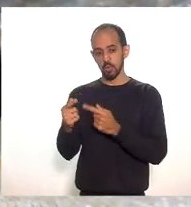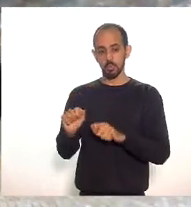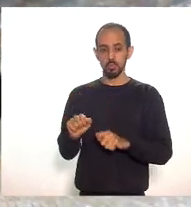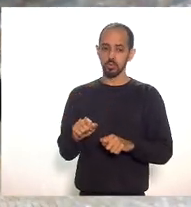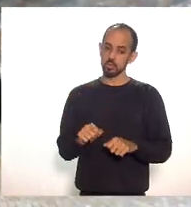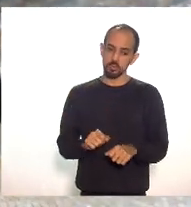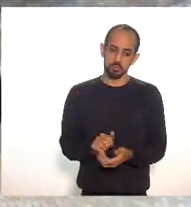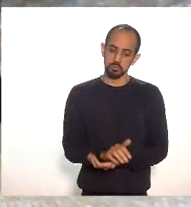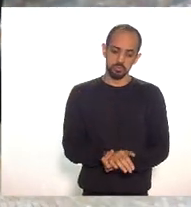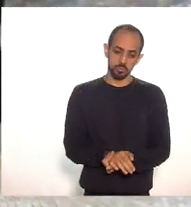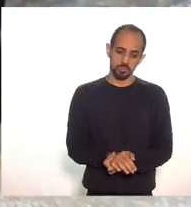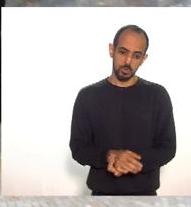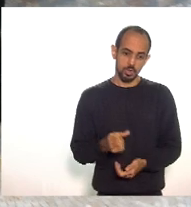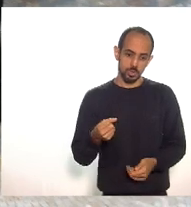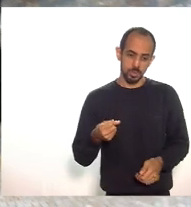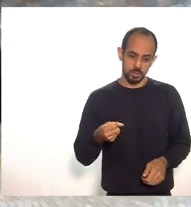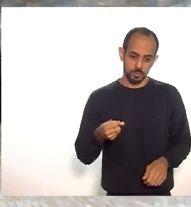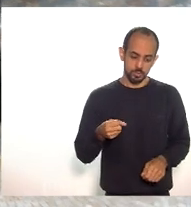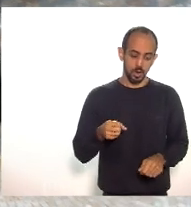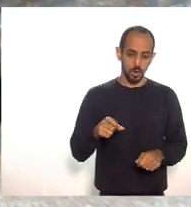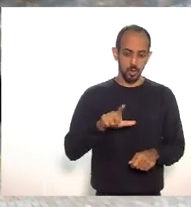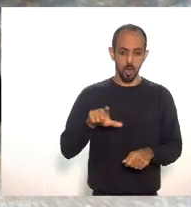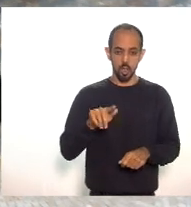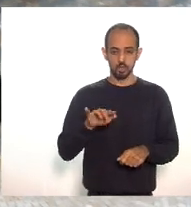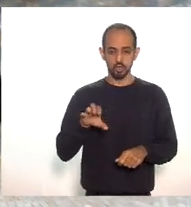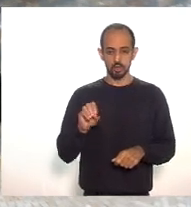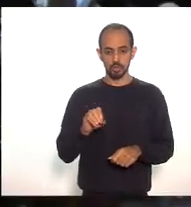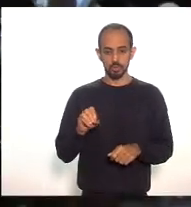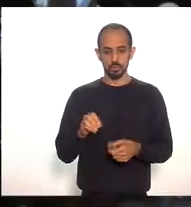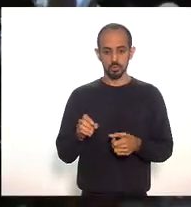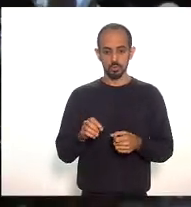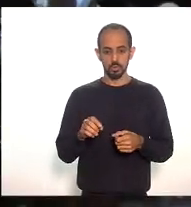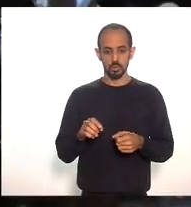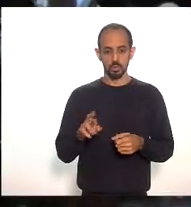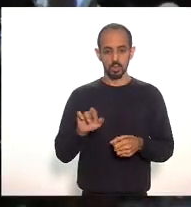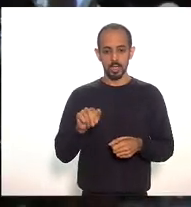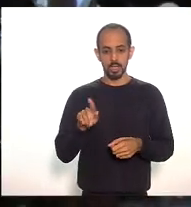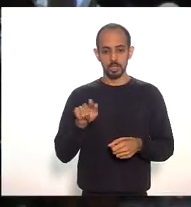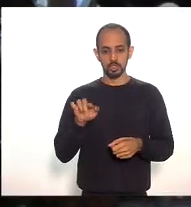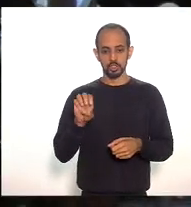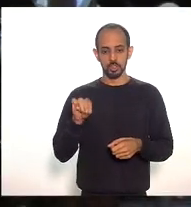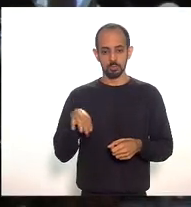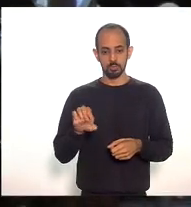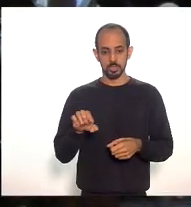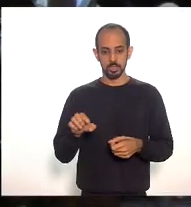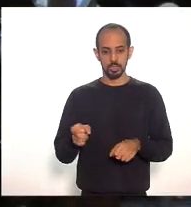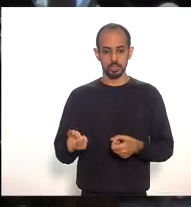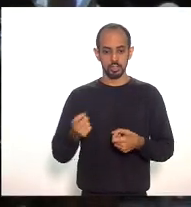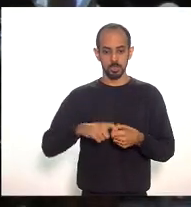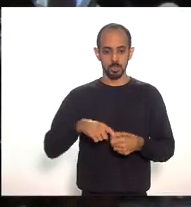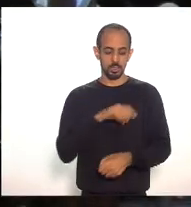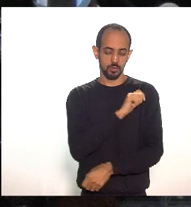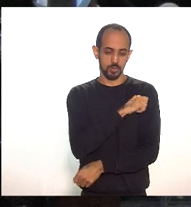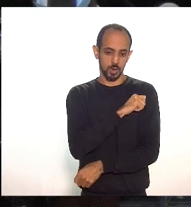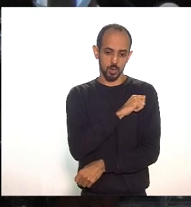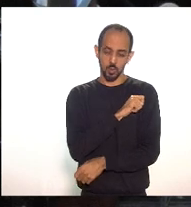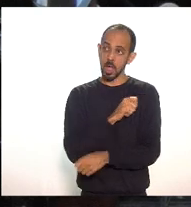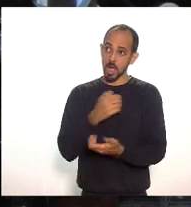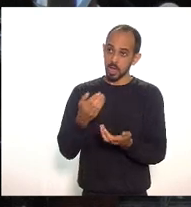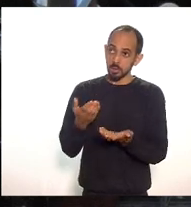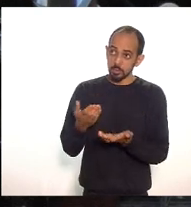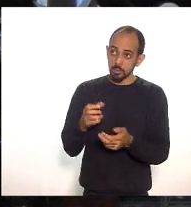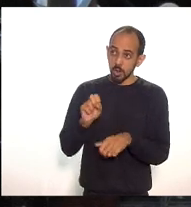autorizado submetido obviamente ao regime de apuração fiscal para avançar um pouquinho mais Luís a